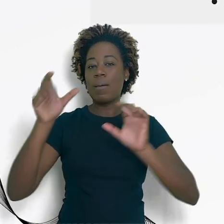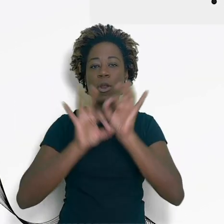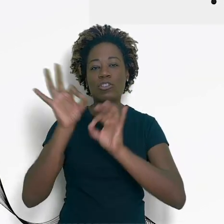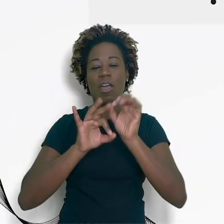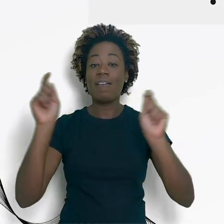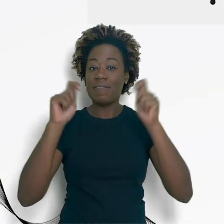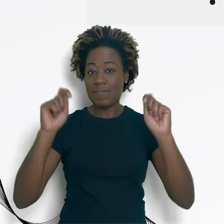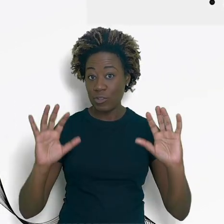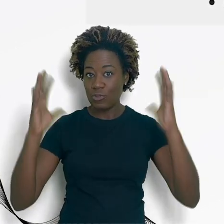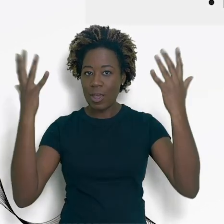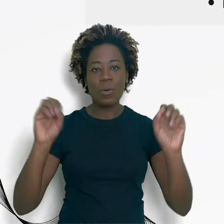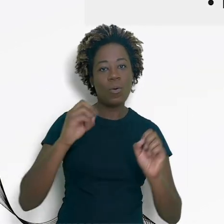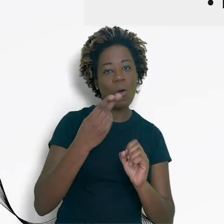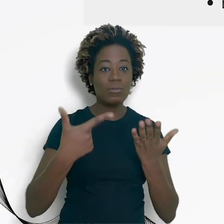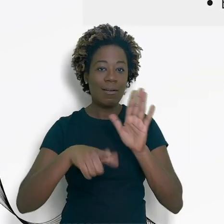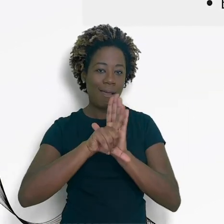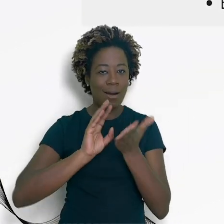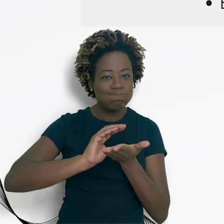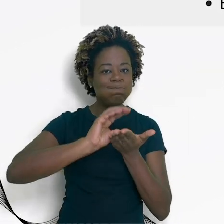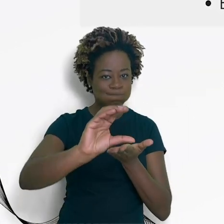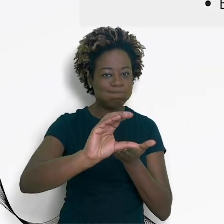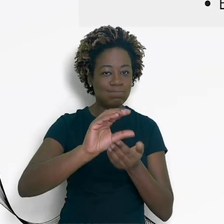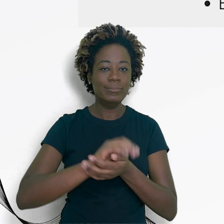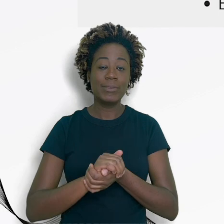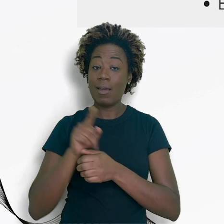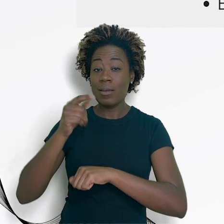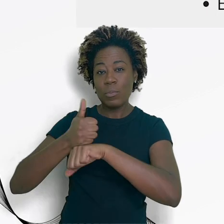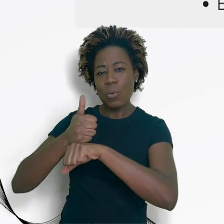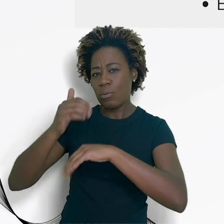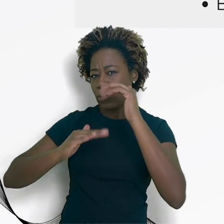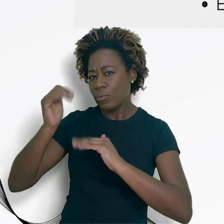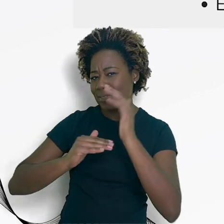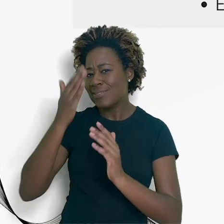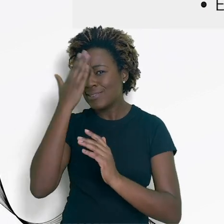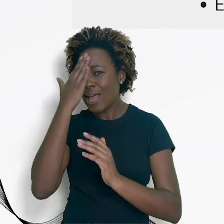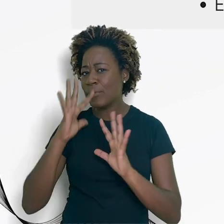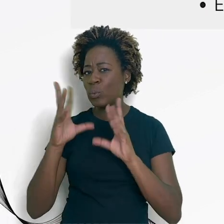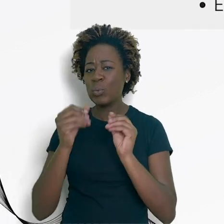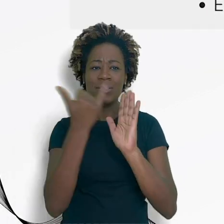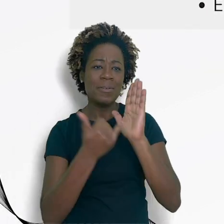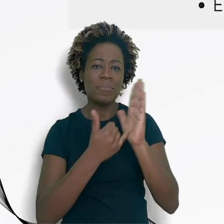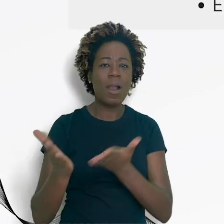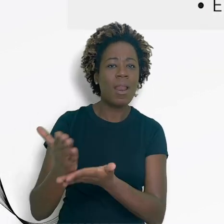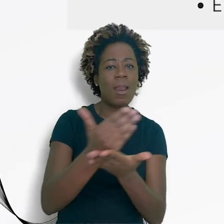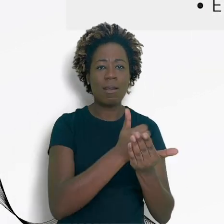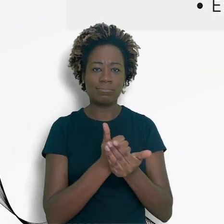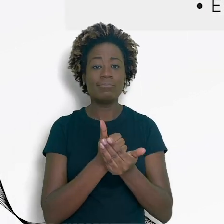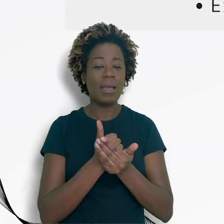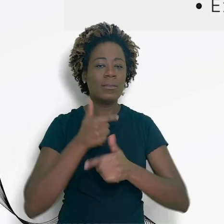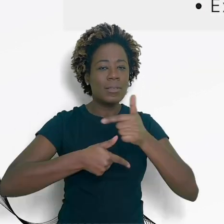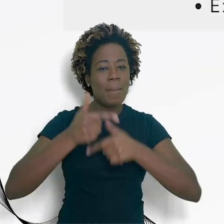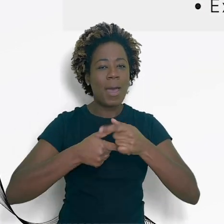como festivais e ou projetos de leis de incentivo. Essa profissional, ela sabe tudo sobre recolher impostos, execução